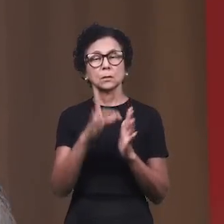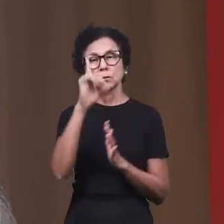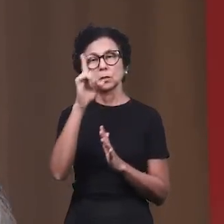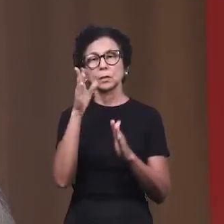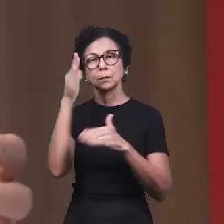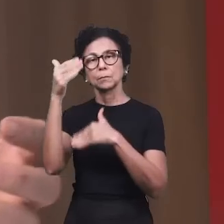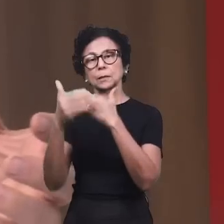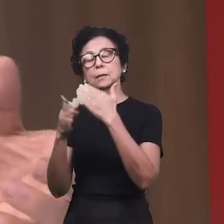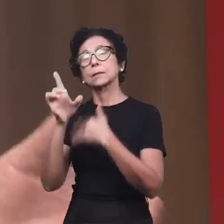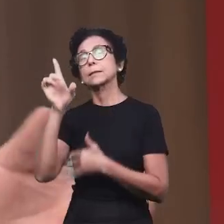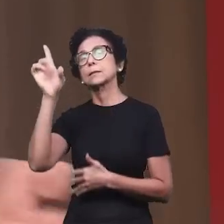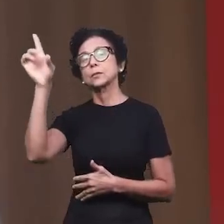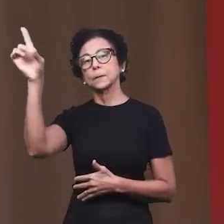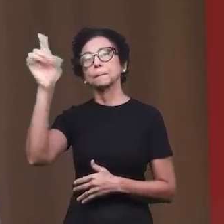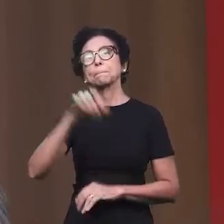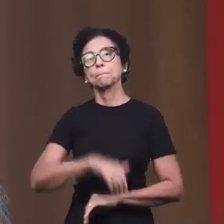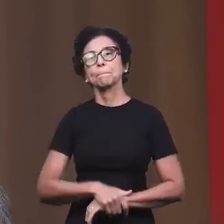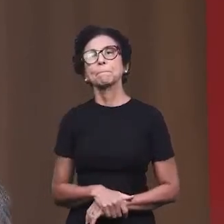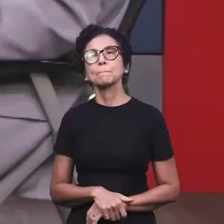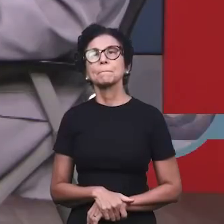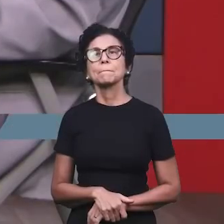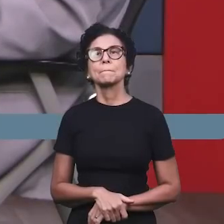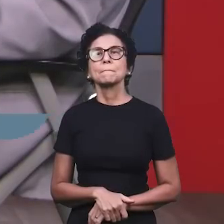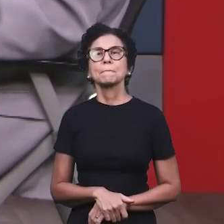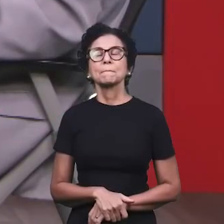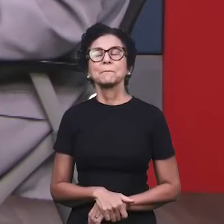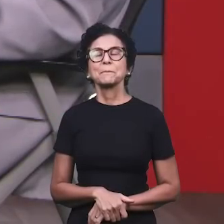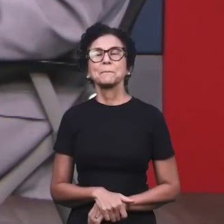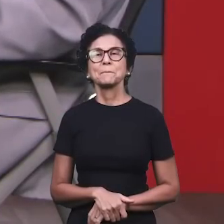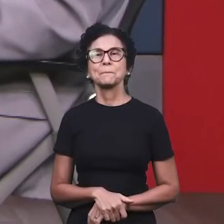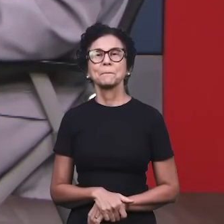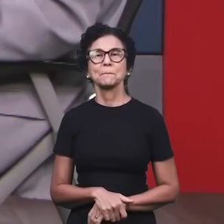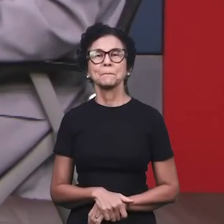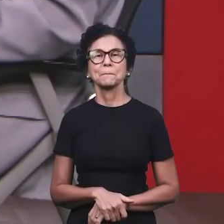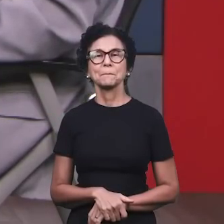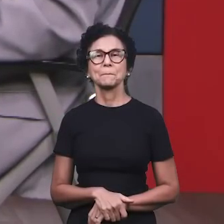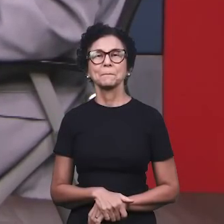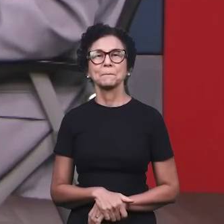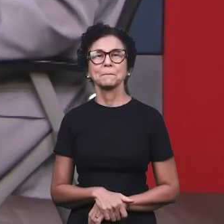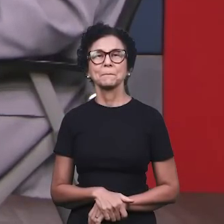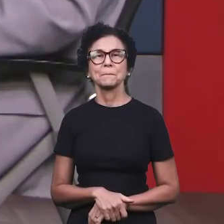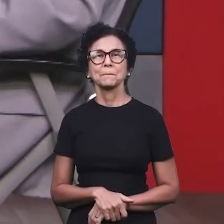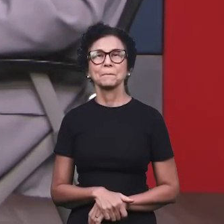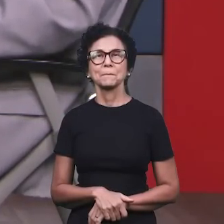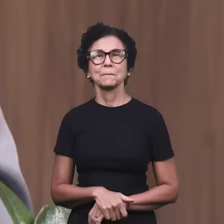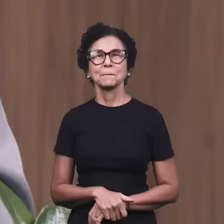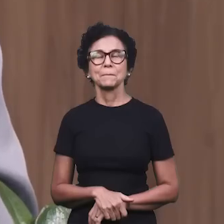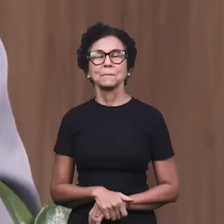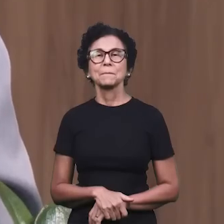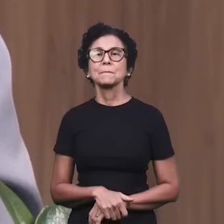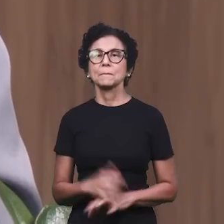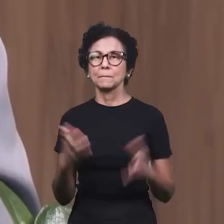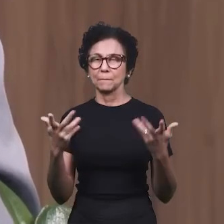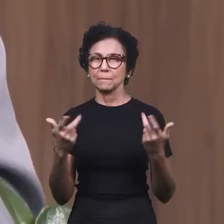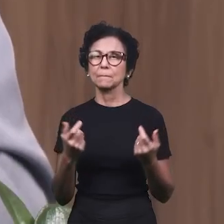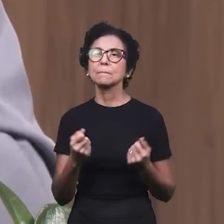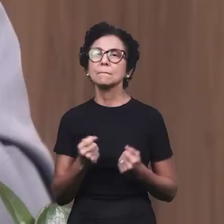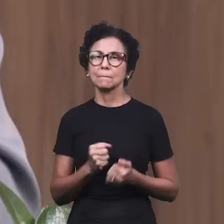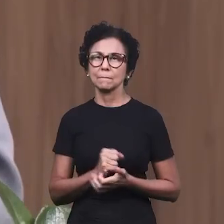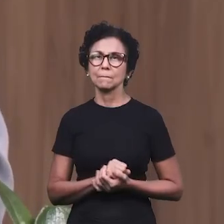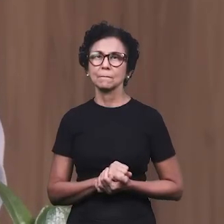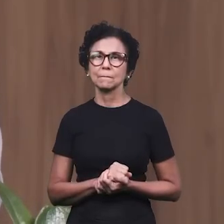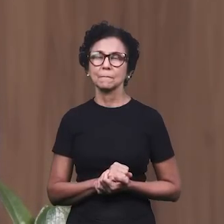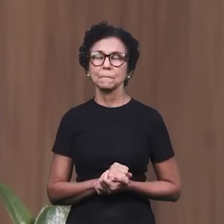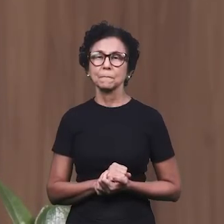Deus no santuário. Maravilha. Isso é glorioso,